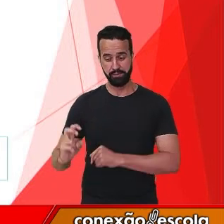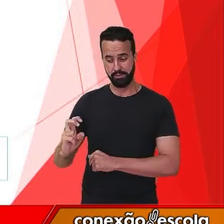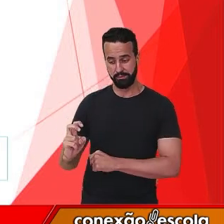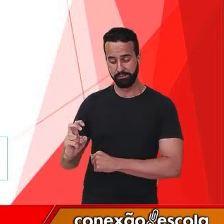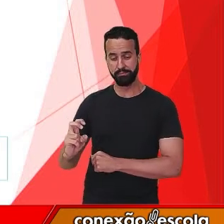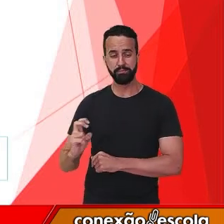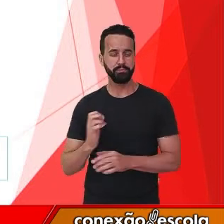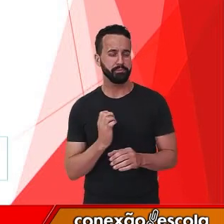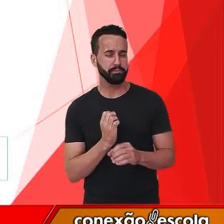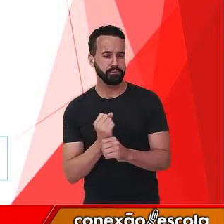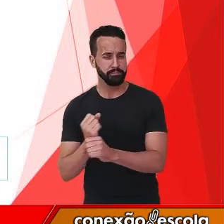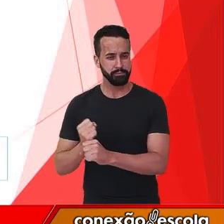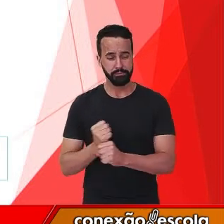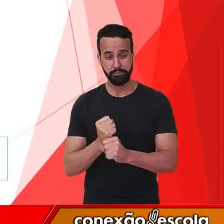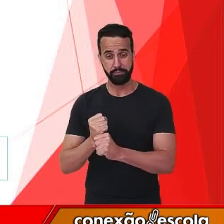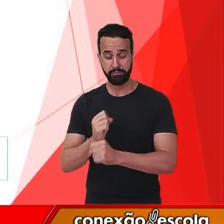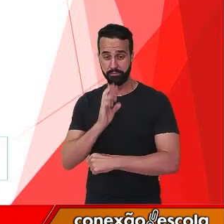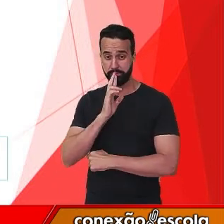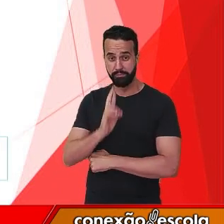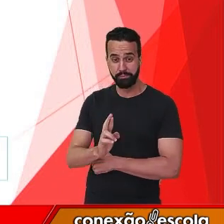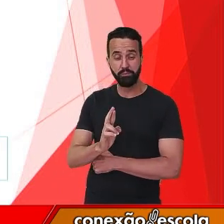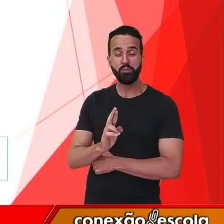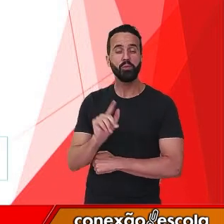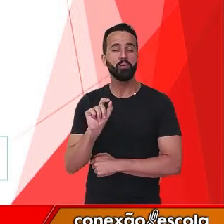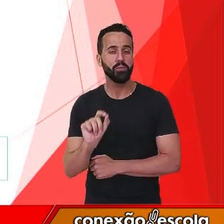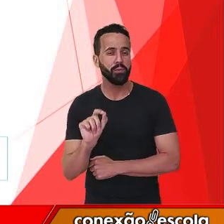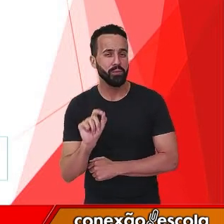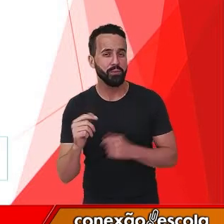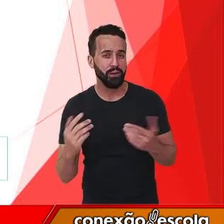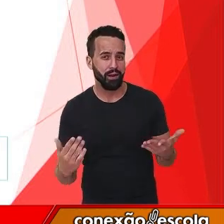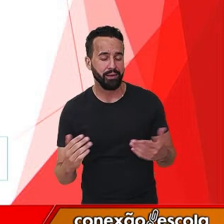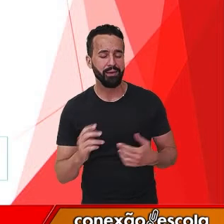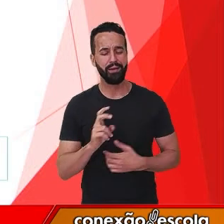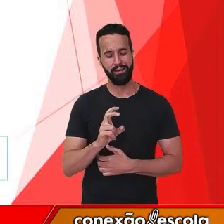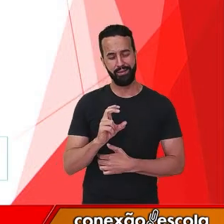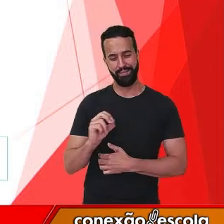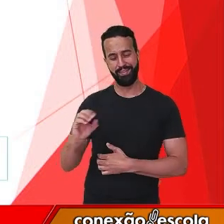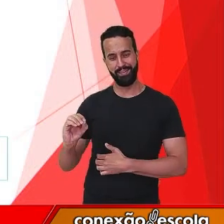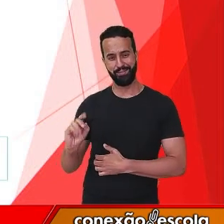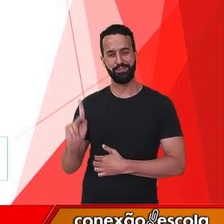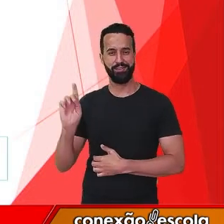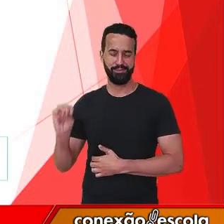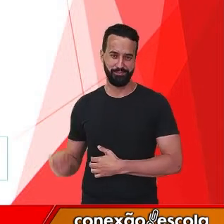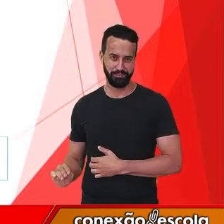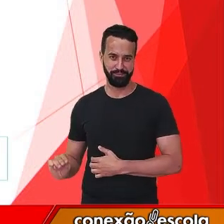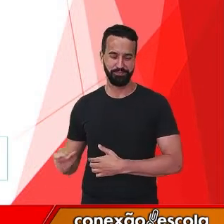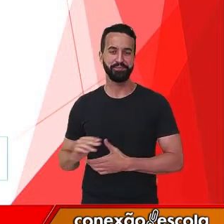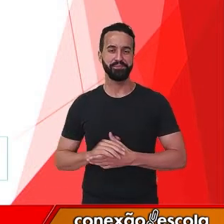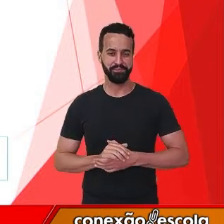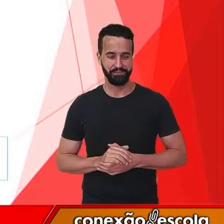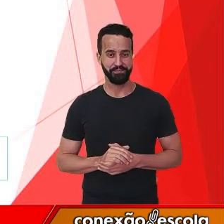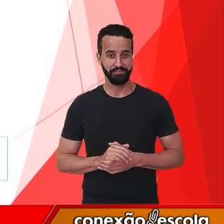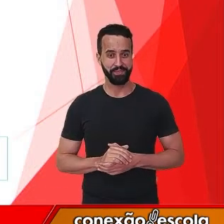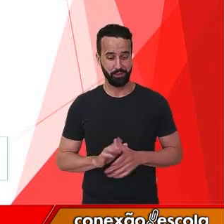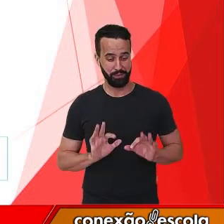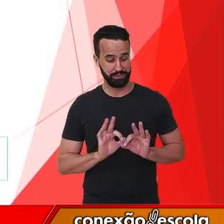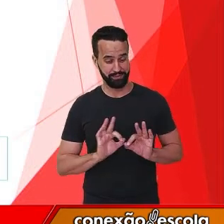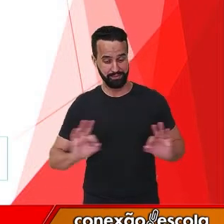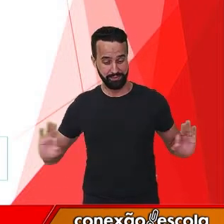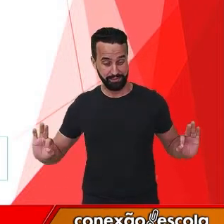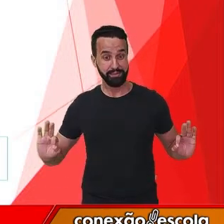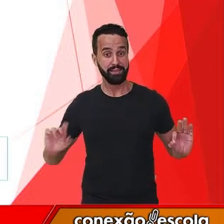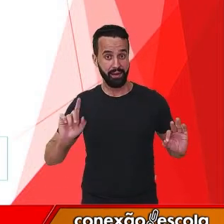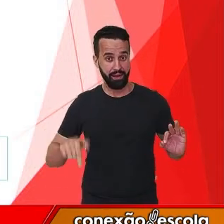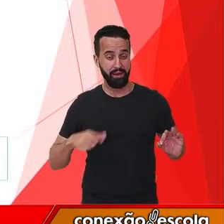vezes cinco temos como resultado 500km então a distância